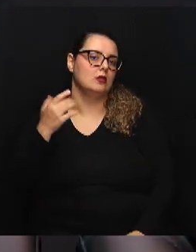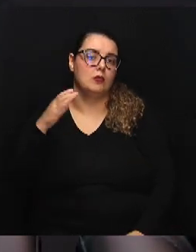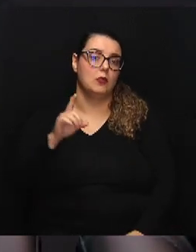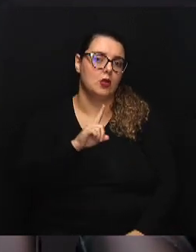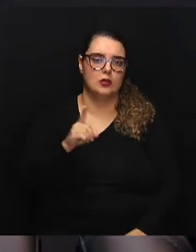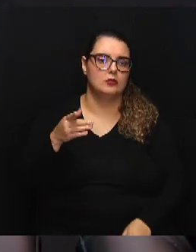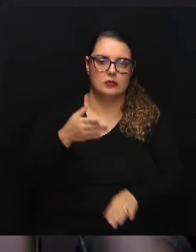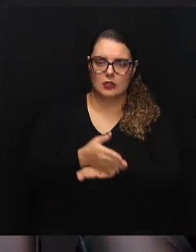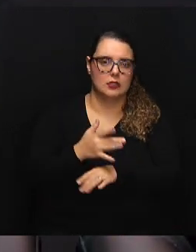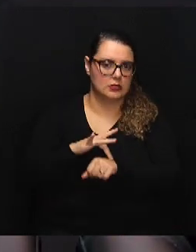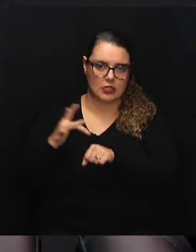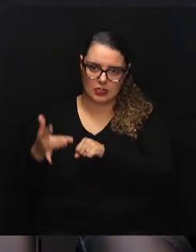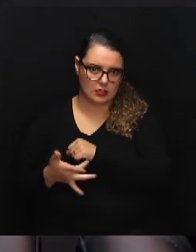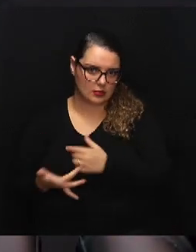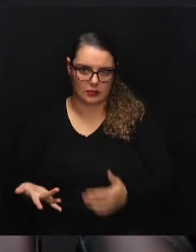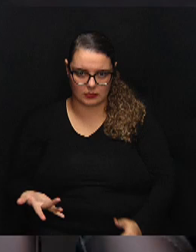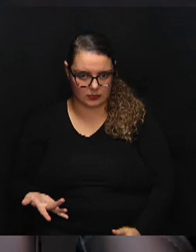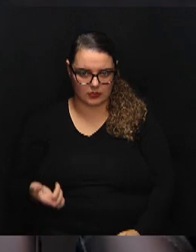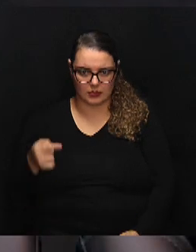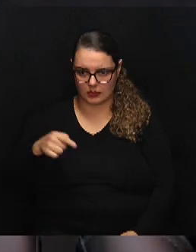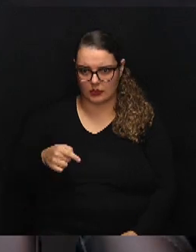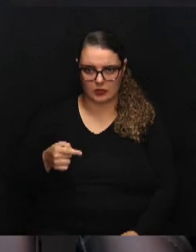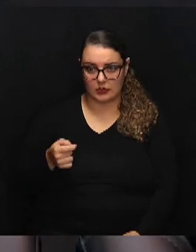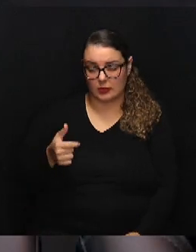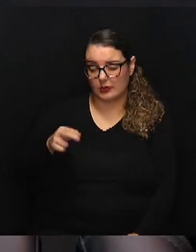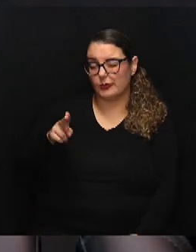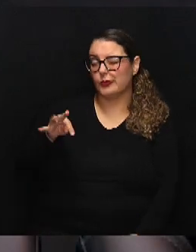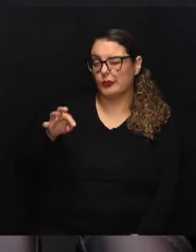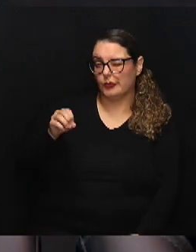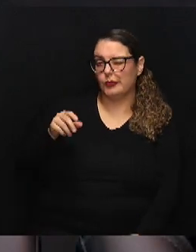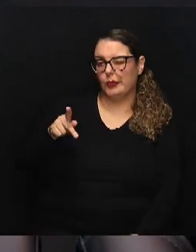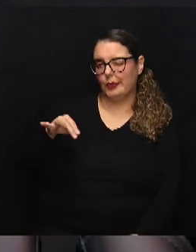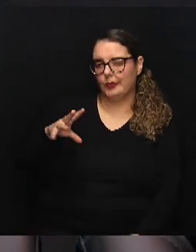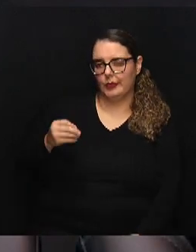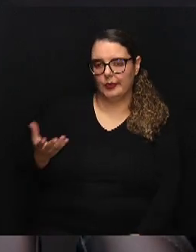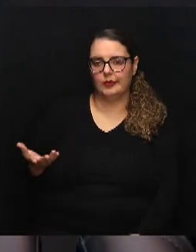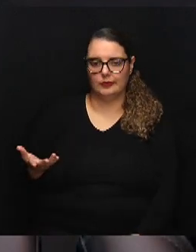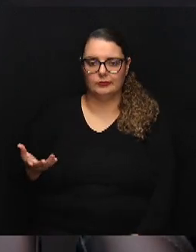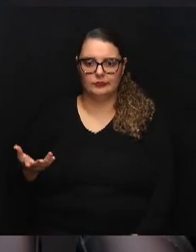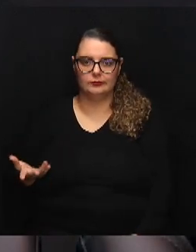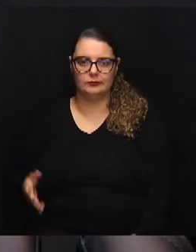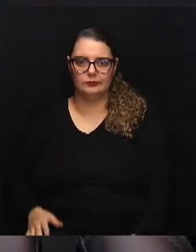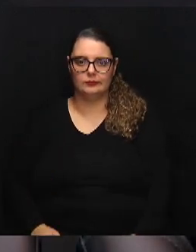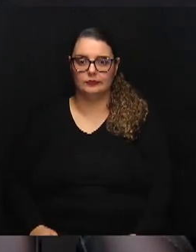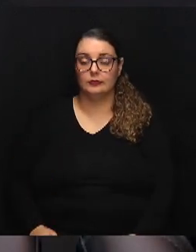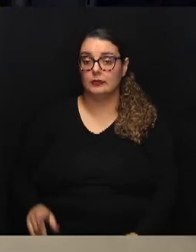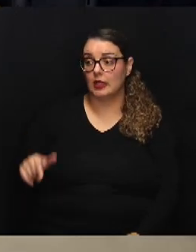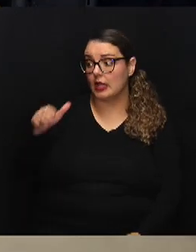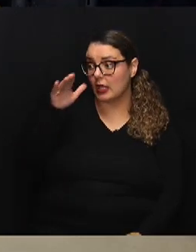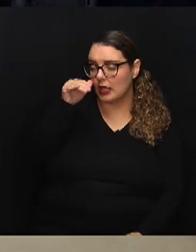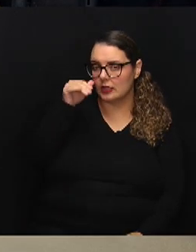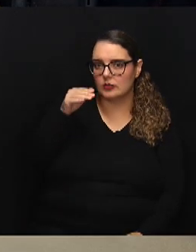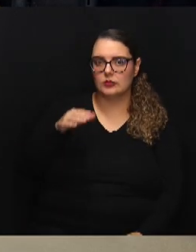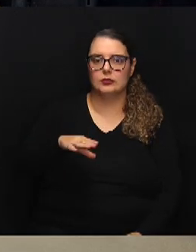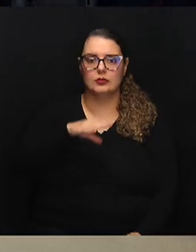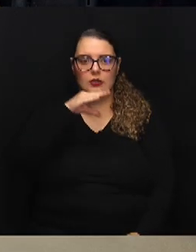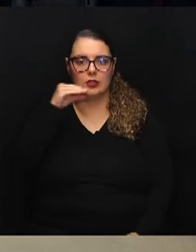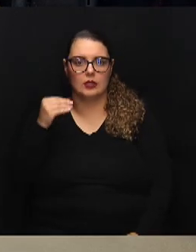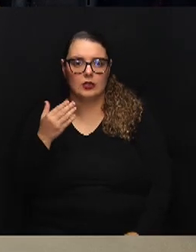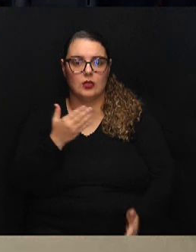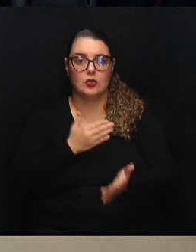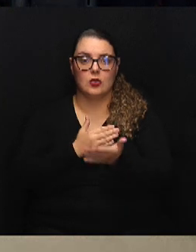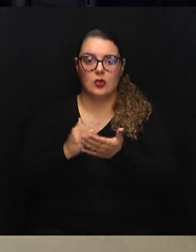as redes. Hoje, isso é quase que utópico, eu acho, né? Falar assim, vamos... Mas é curioso que o adolescente, acho que ele